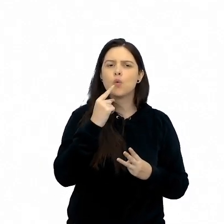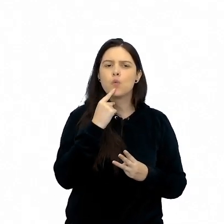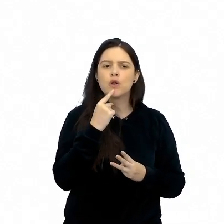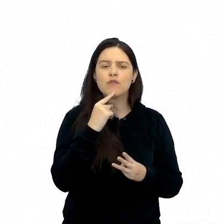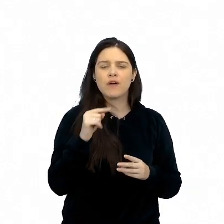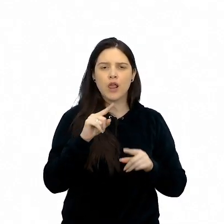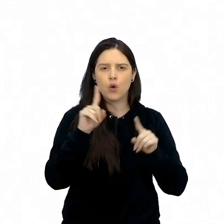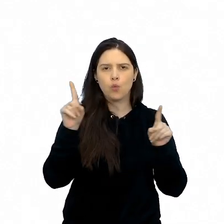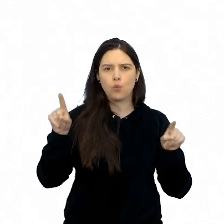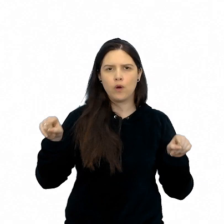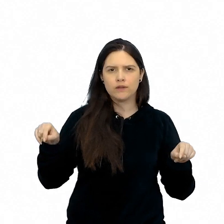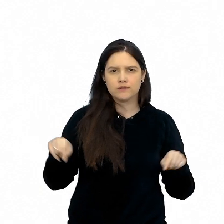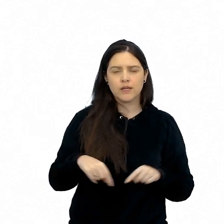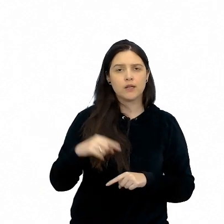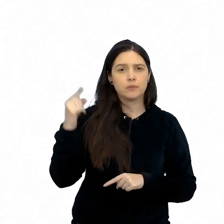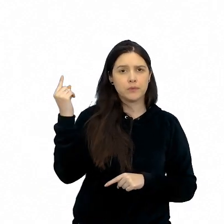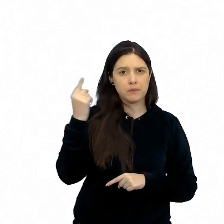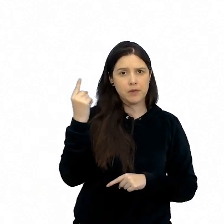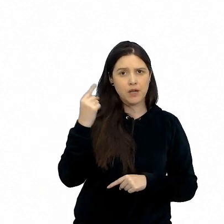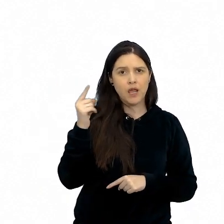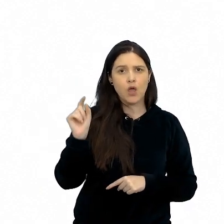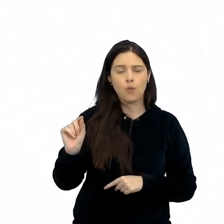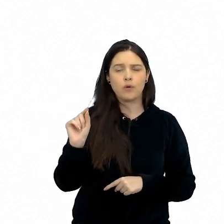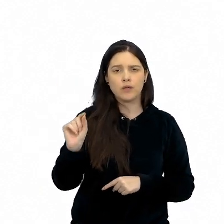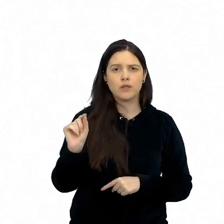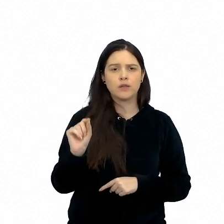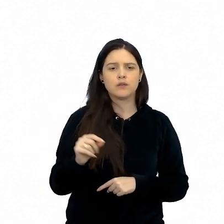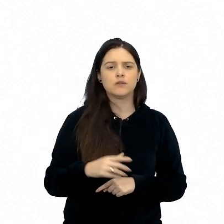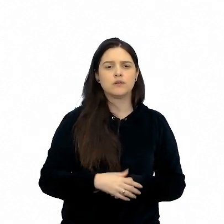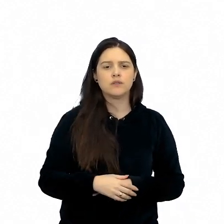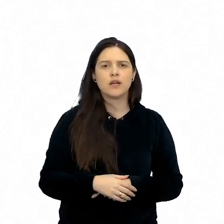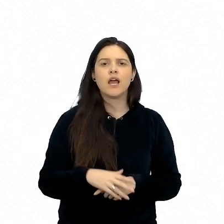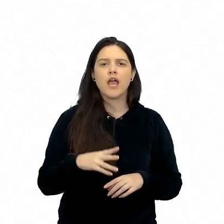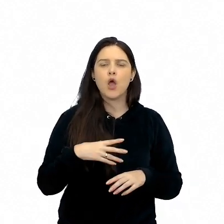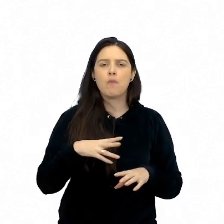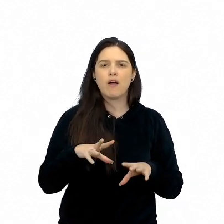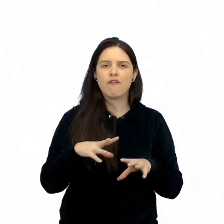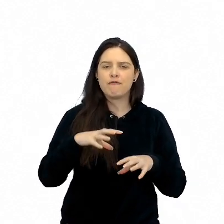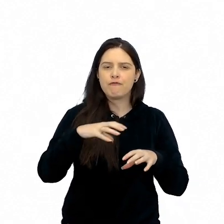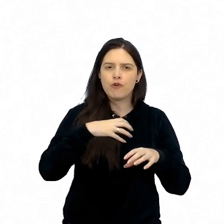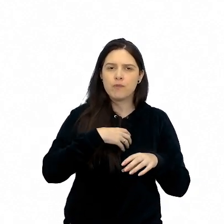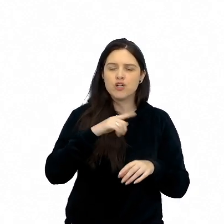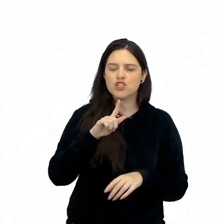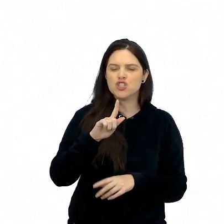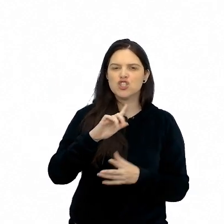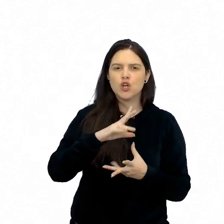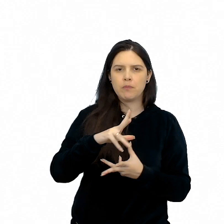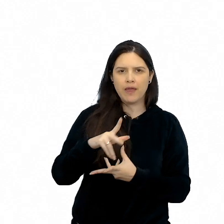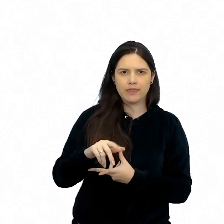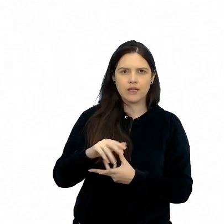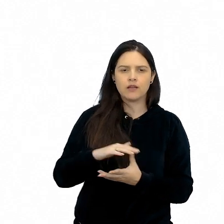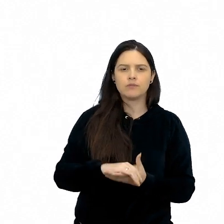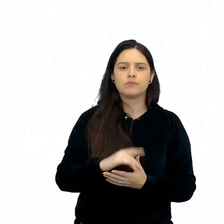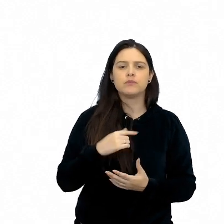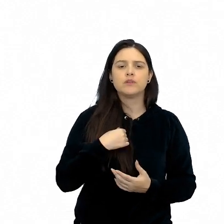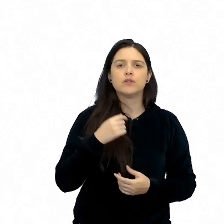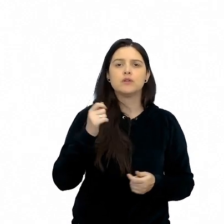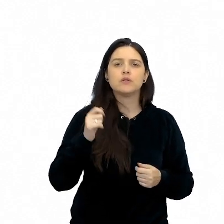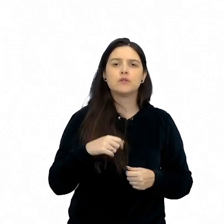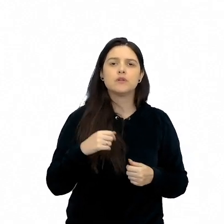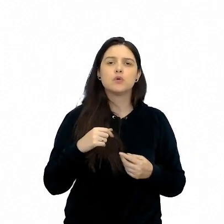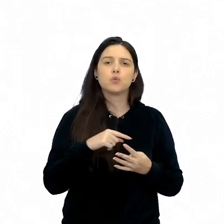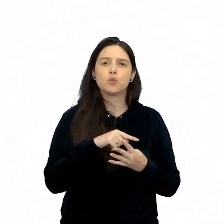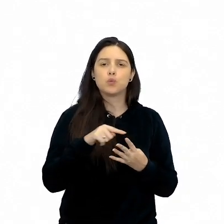quadrado para mim, a primeira coisa que eu lembro é o quê? É uma figura geométrica, obrigatoriamente ele é um quadrilátero, ele